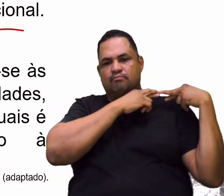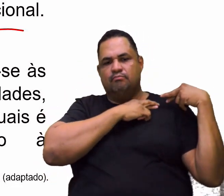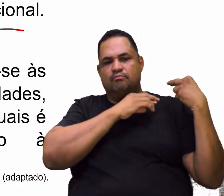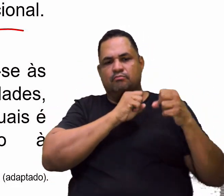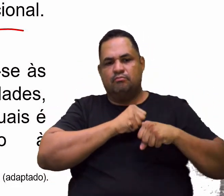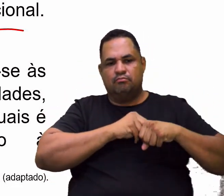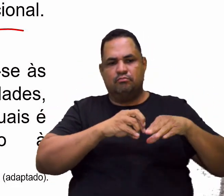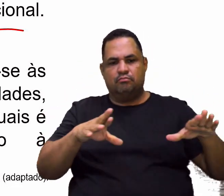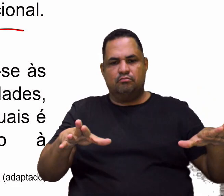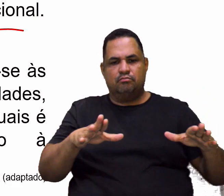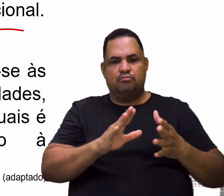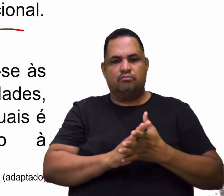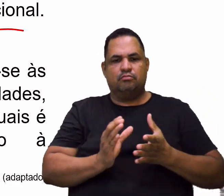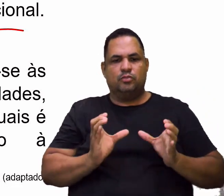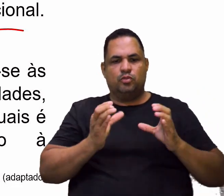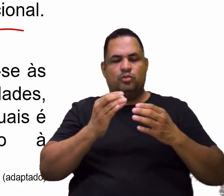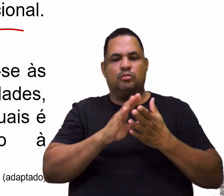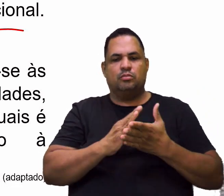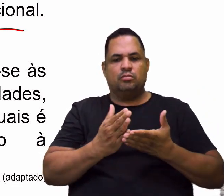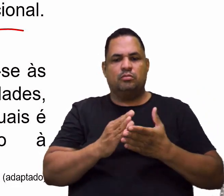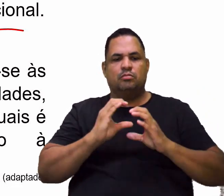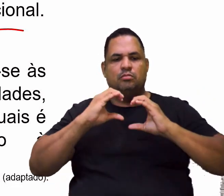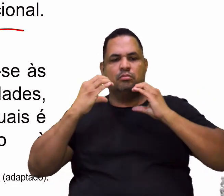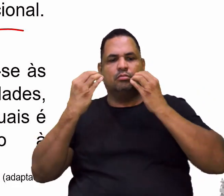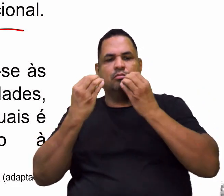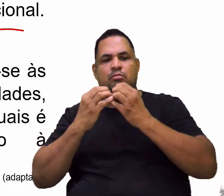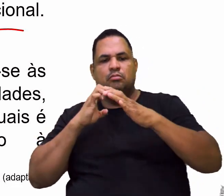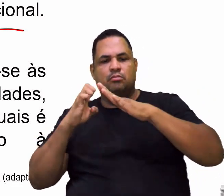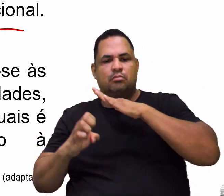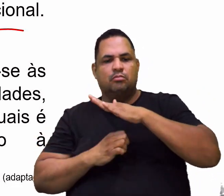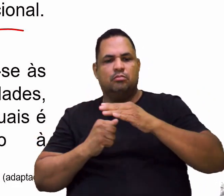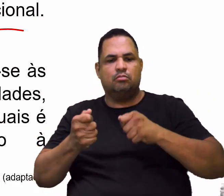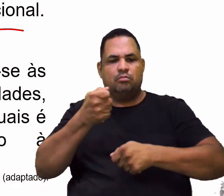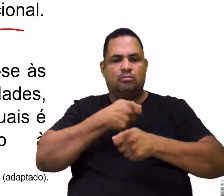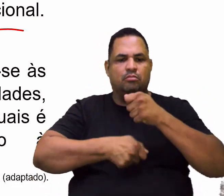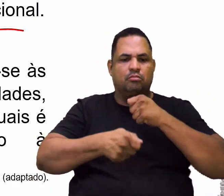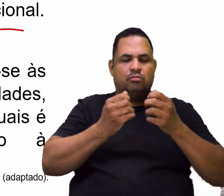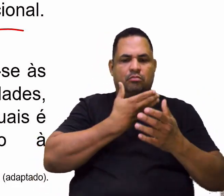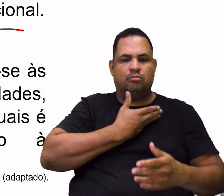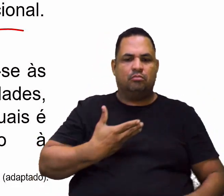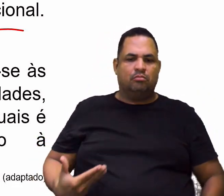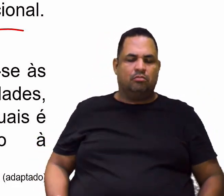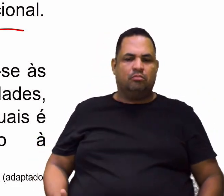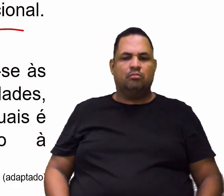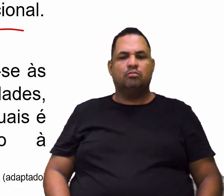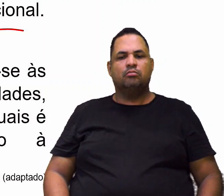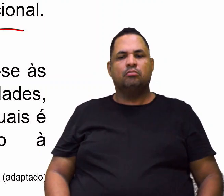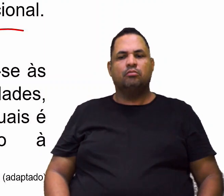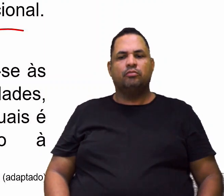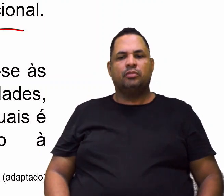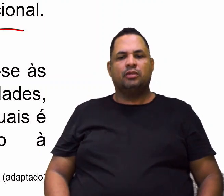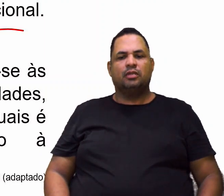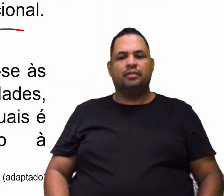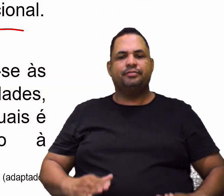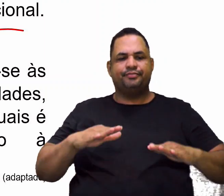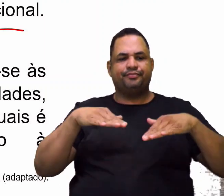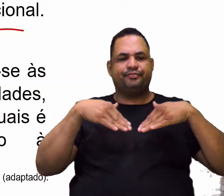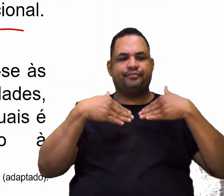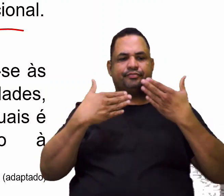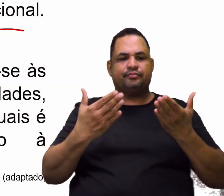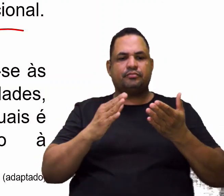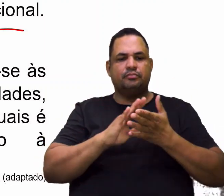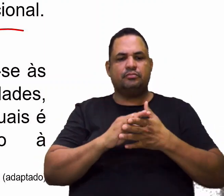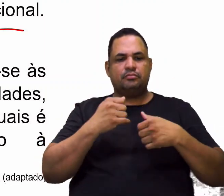relações entre agentes coletivos, comunidades, empresas, administrações, governo, etc., dos quais